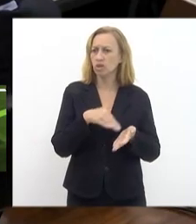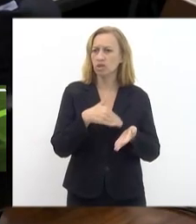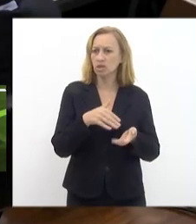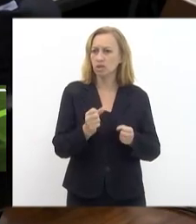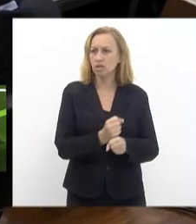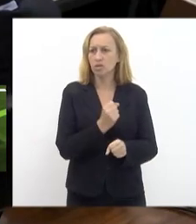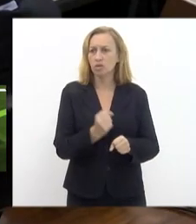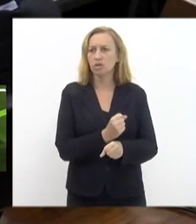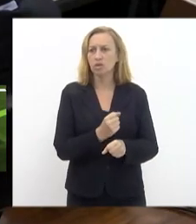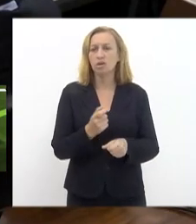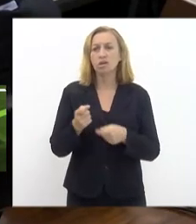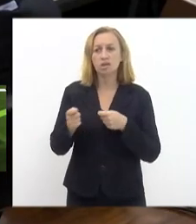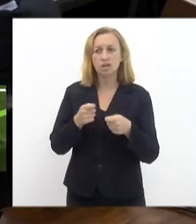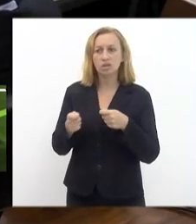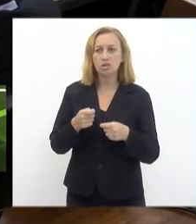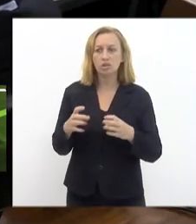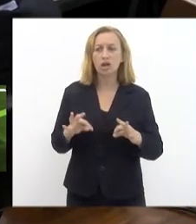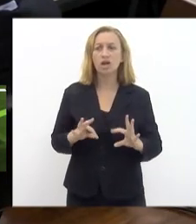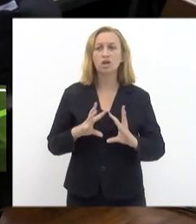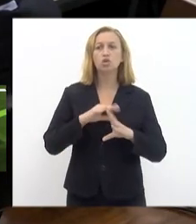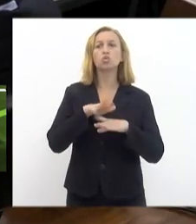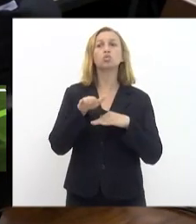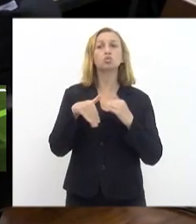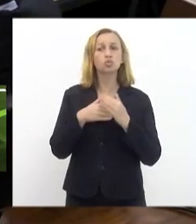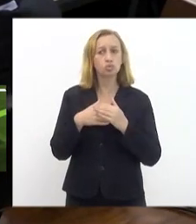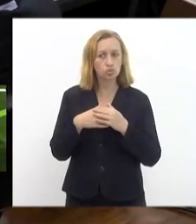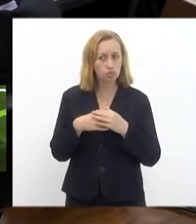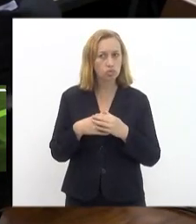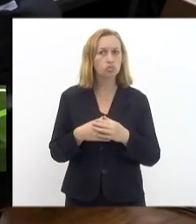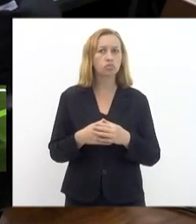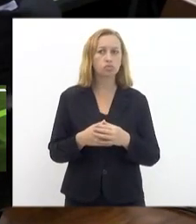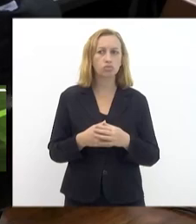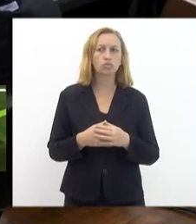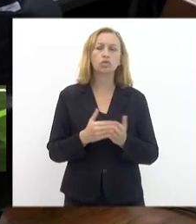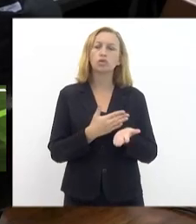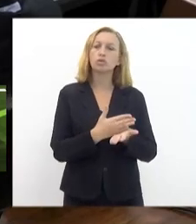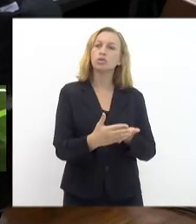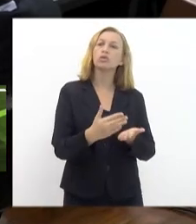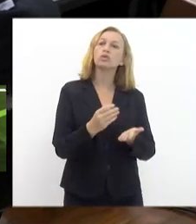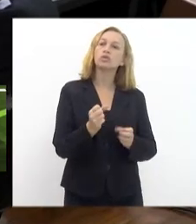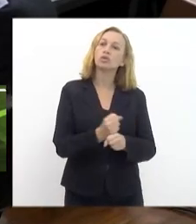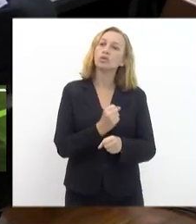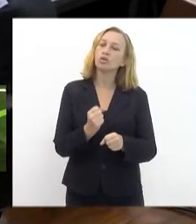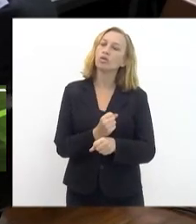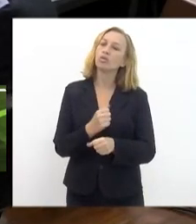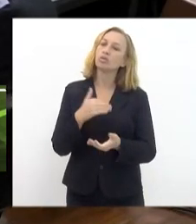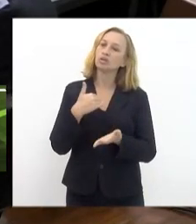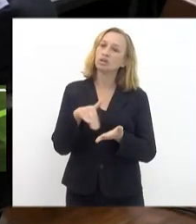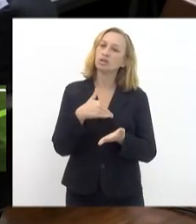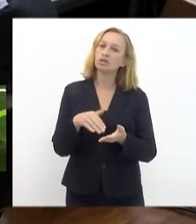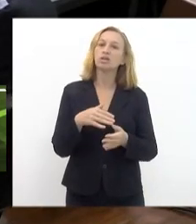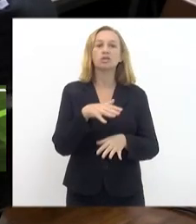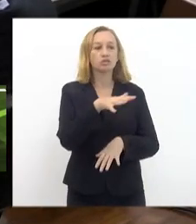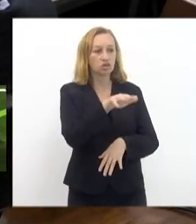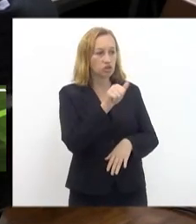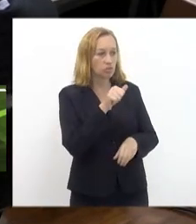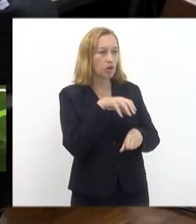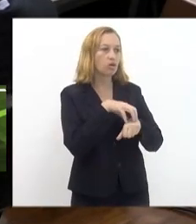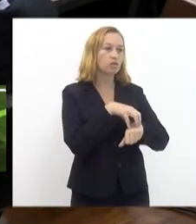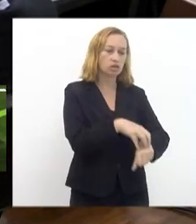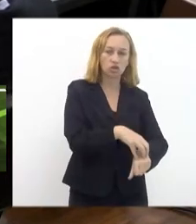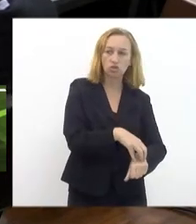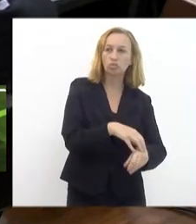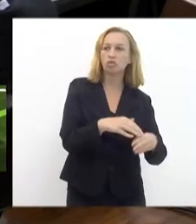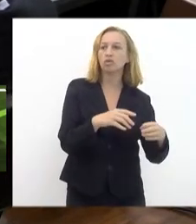é para controlar o pacto inteiro a gente começou pela secretaria de uma mas tiver chamar aqui transporte